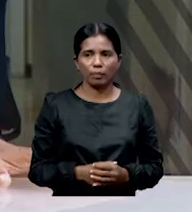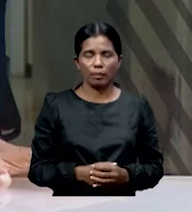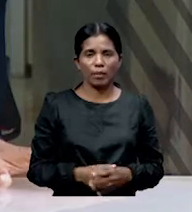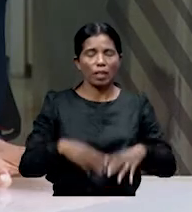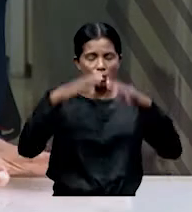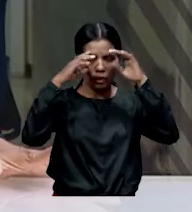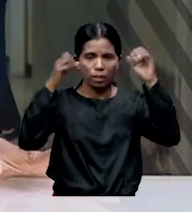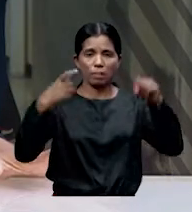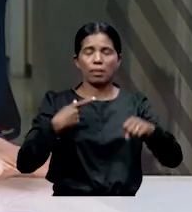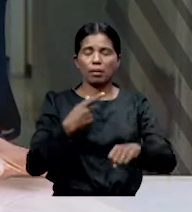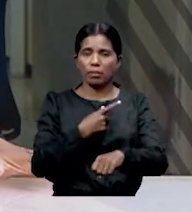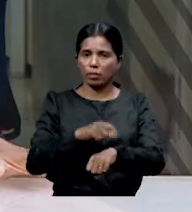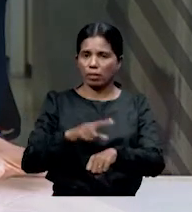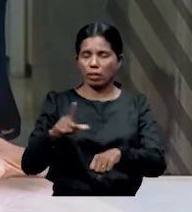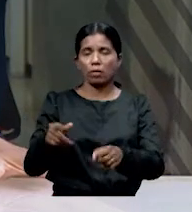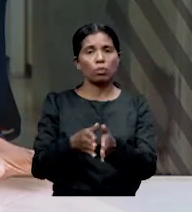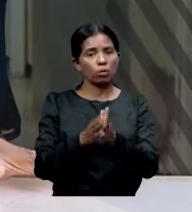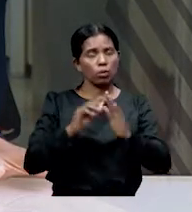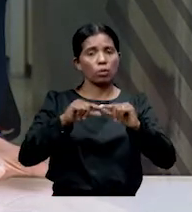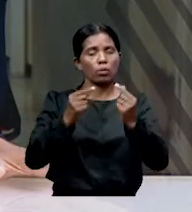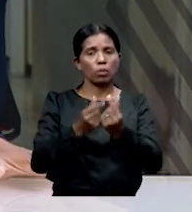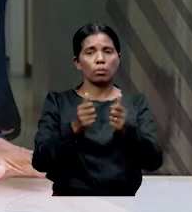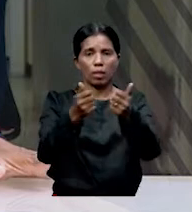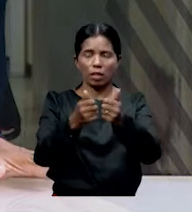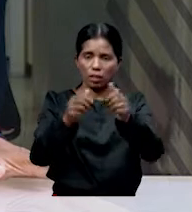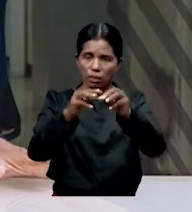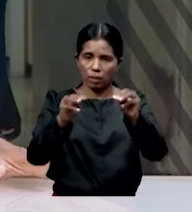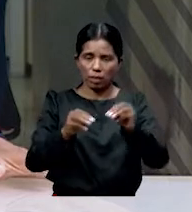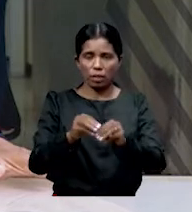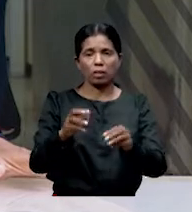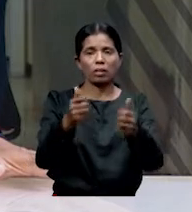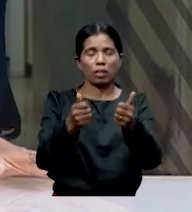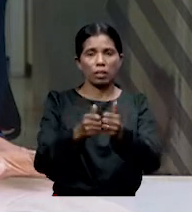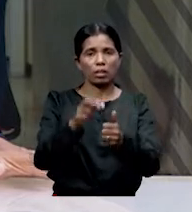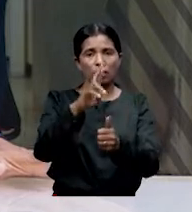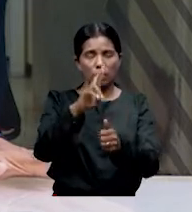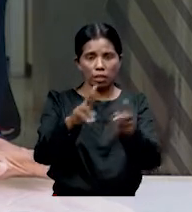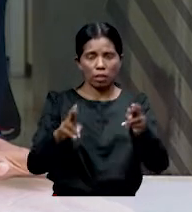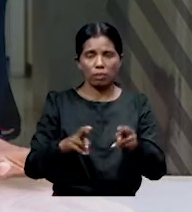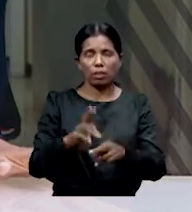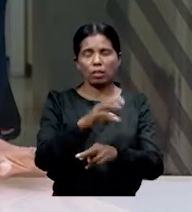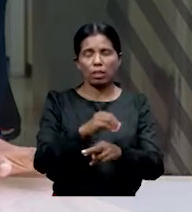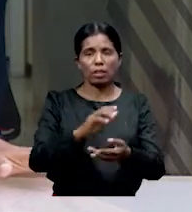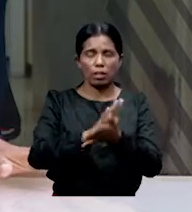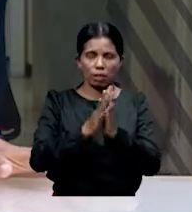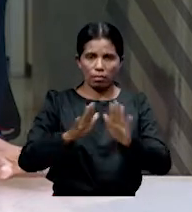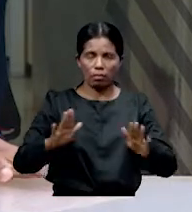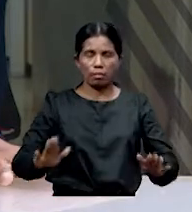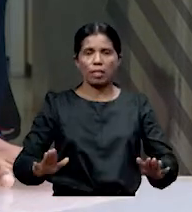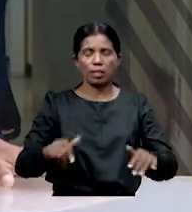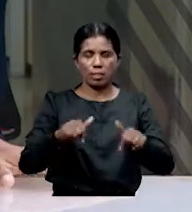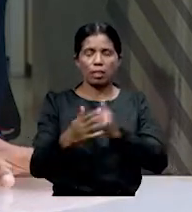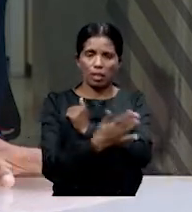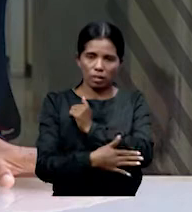Presidente do Parlamento Nacional, o subgrupo Artes Marciais no Rituais, a tu cria paz, no estabilidade e arailarã.